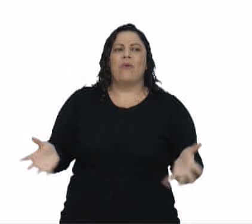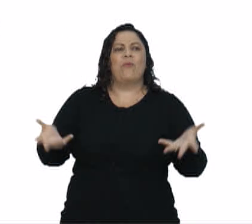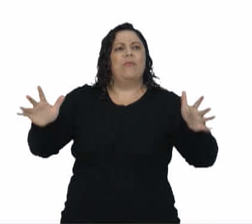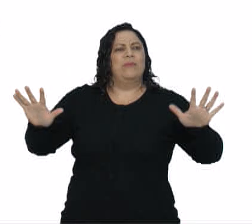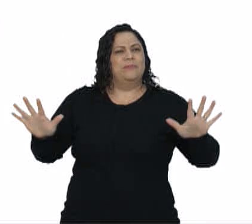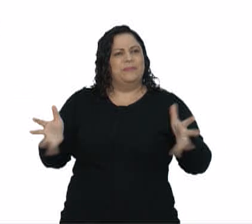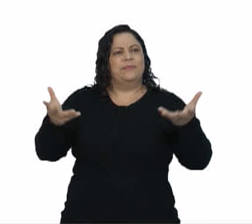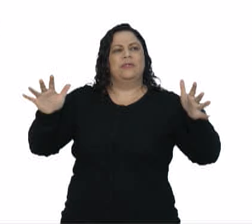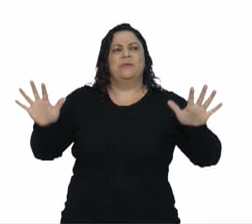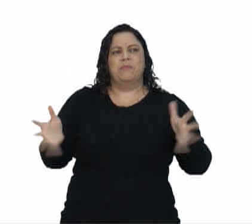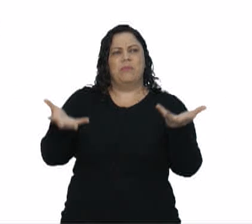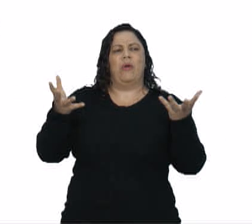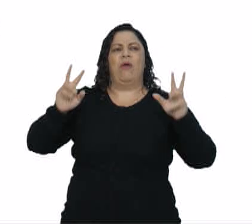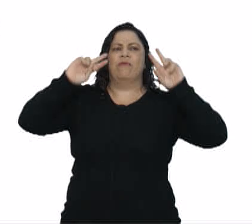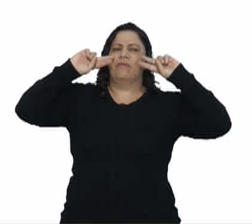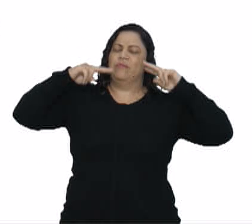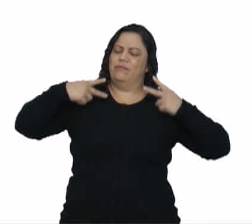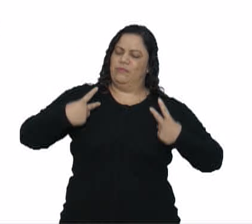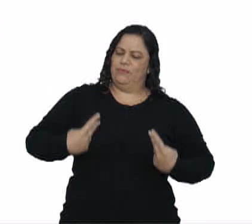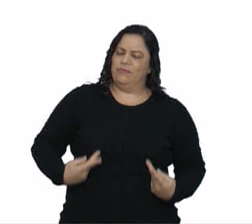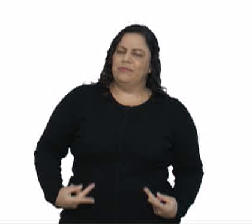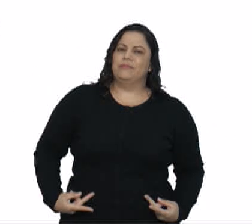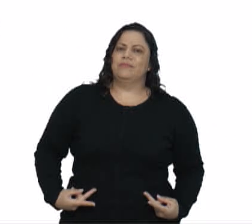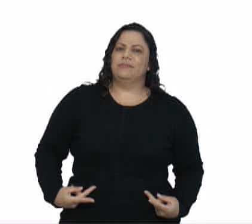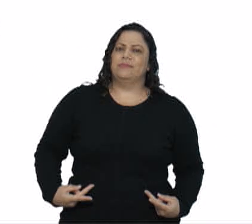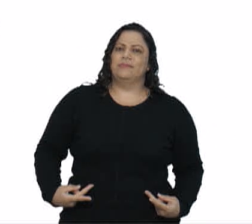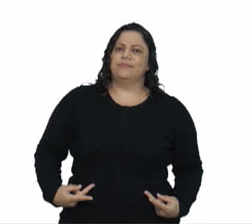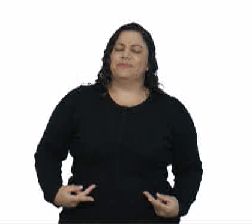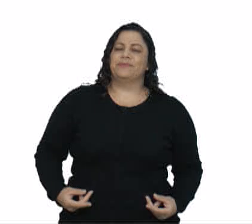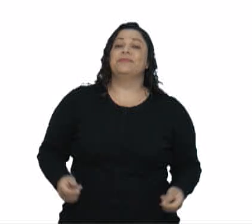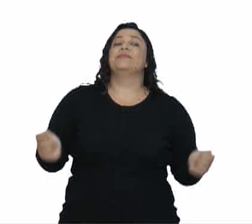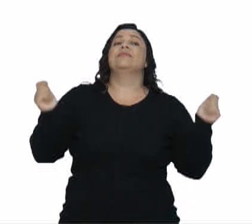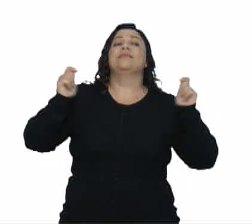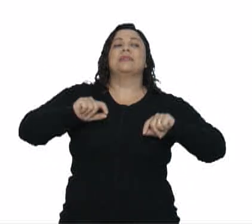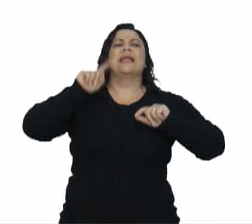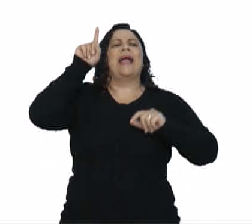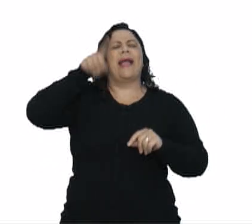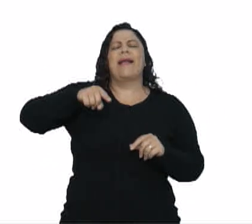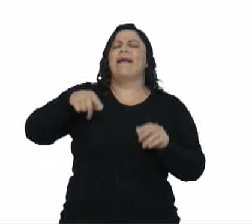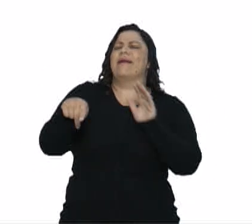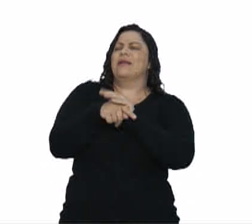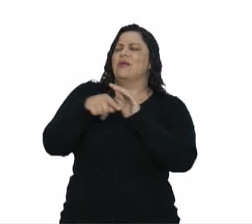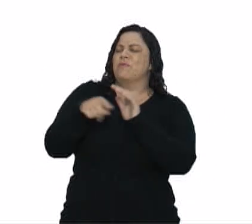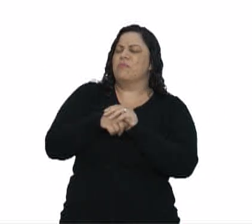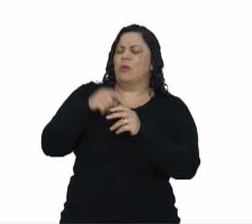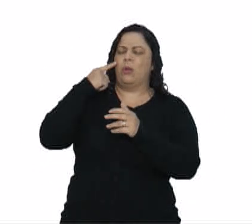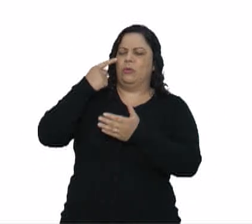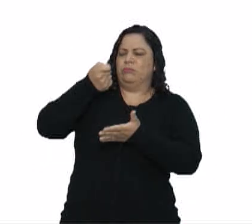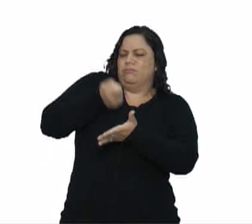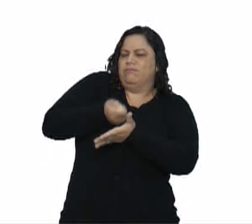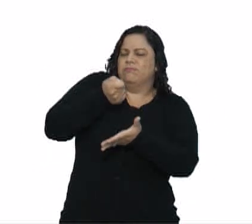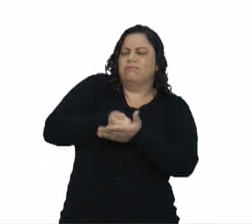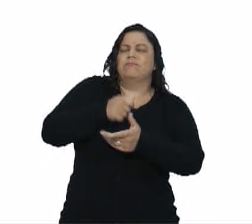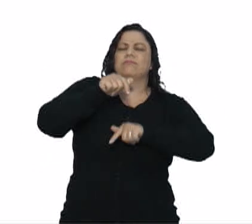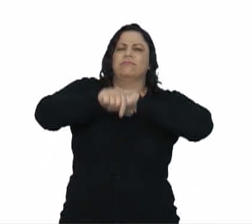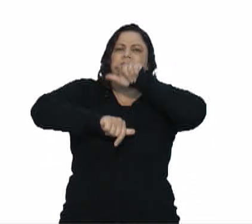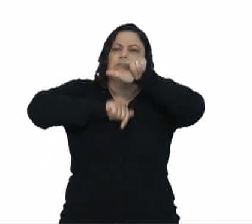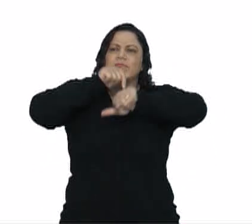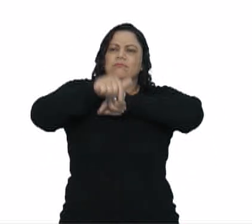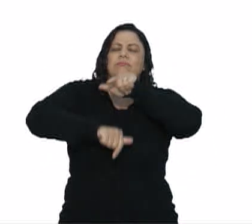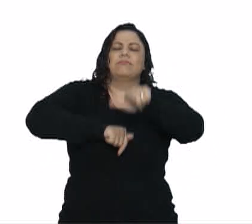A busca da felicidade é o combustível que move a humanidade. É ela que nos força a estudar, trabalhar, ter